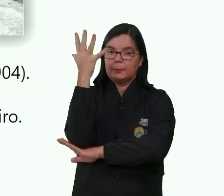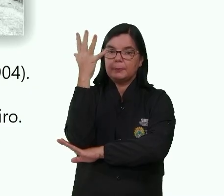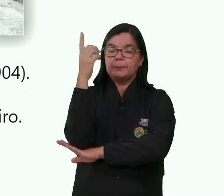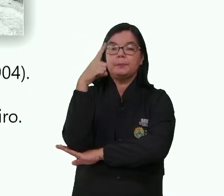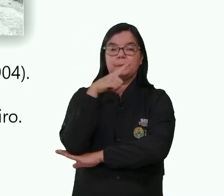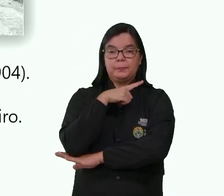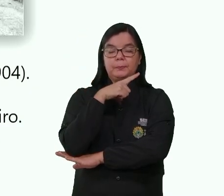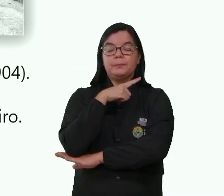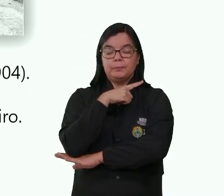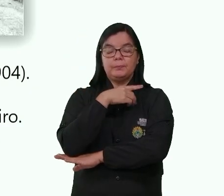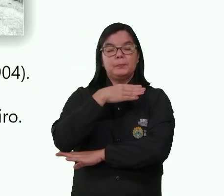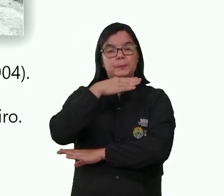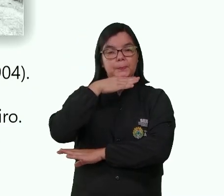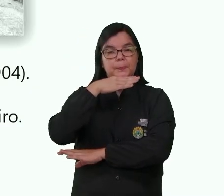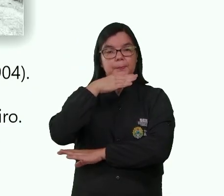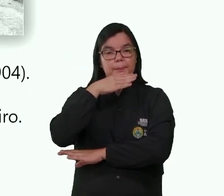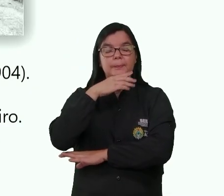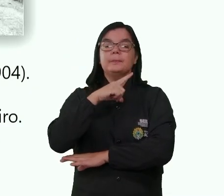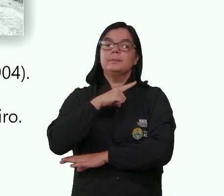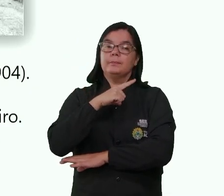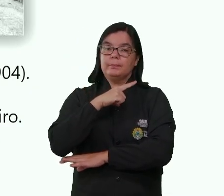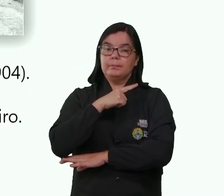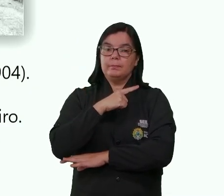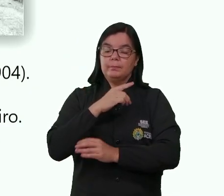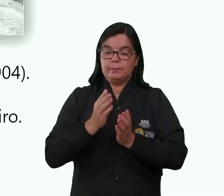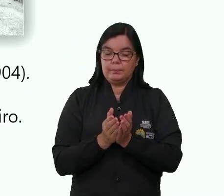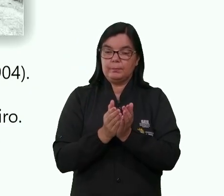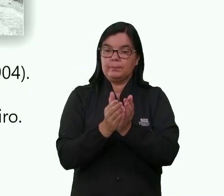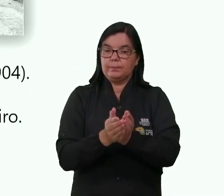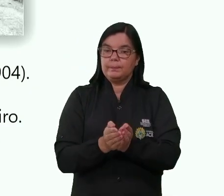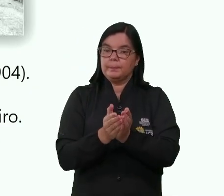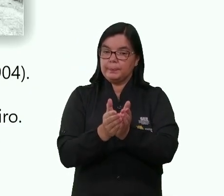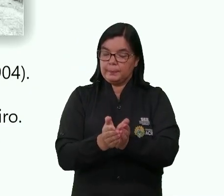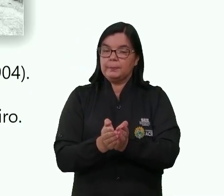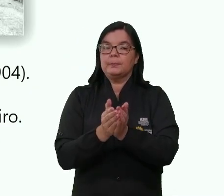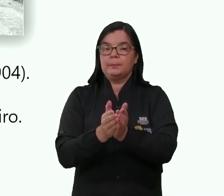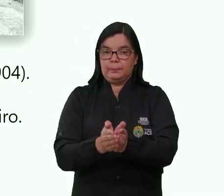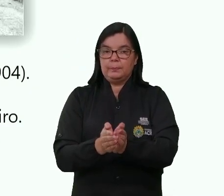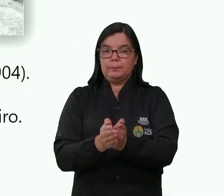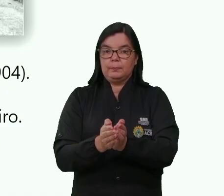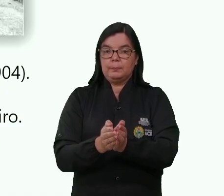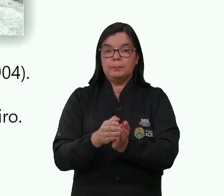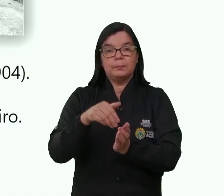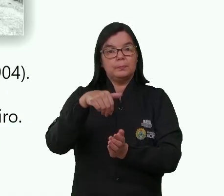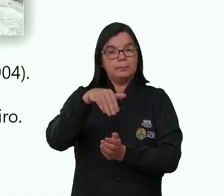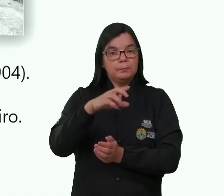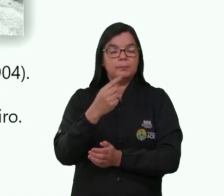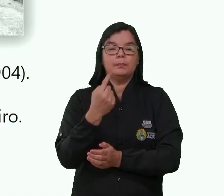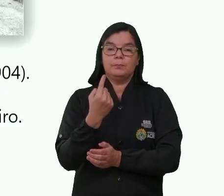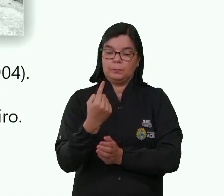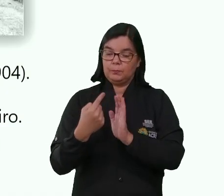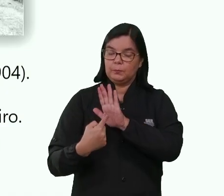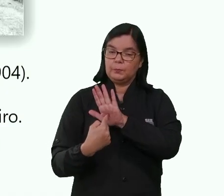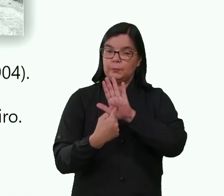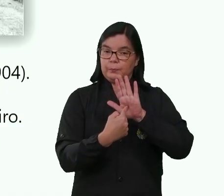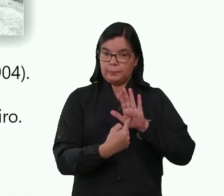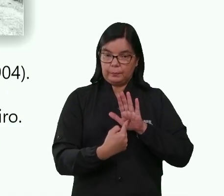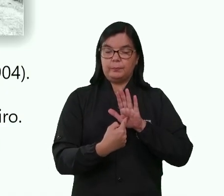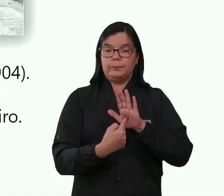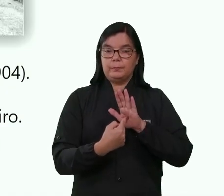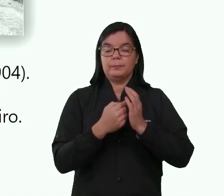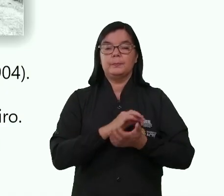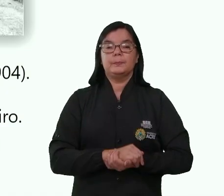são mangueiras, e temos aí uma embarcação. Aliás, mais de uma embarcação sendo mostrada na